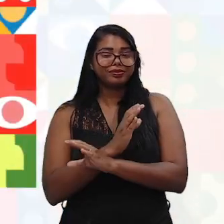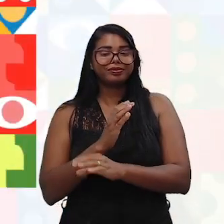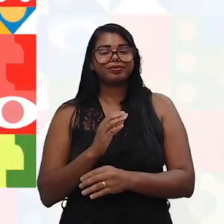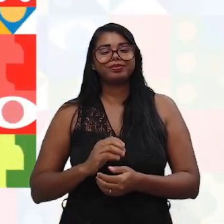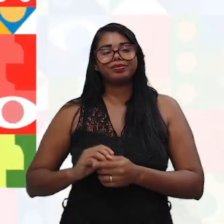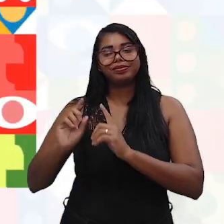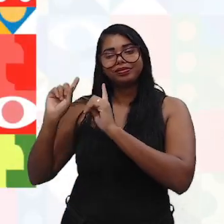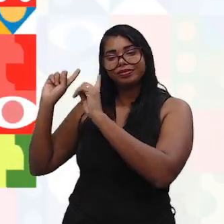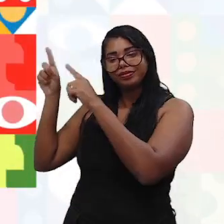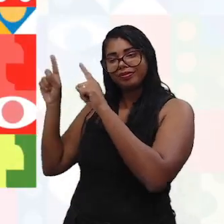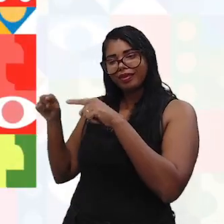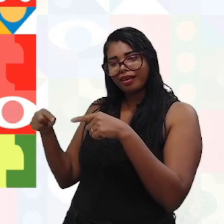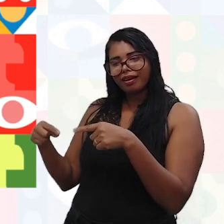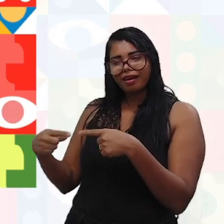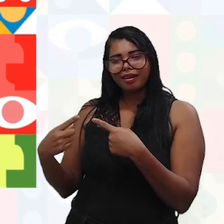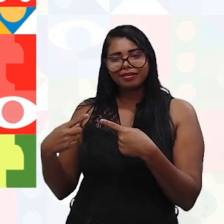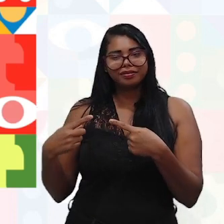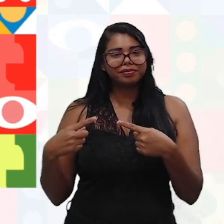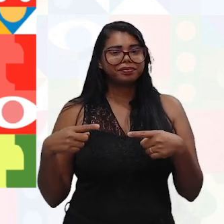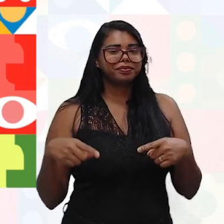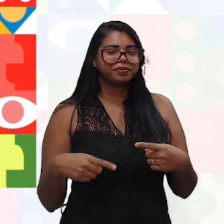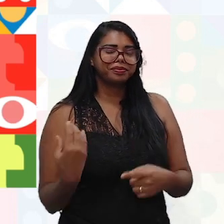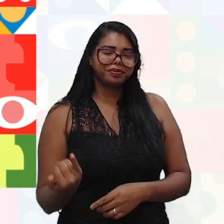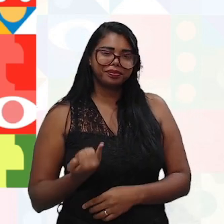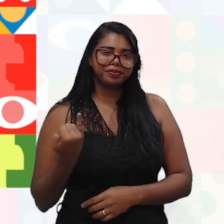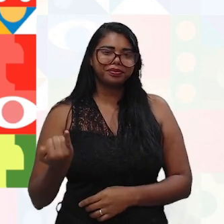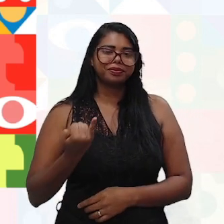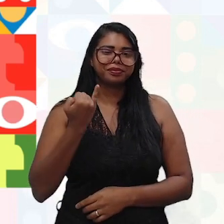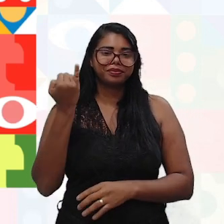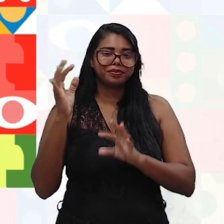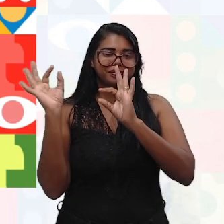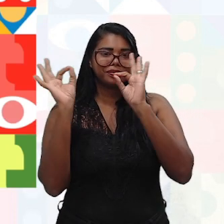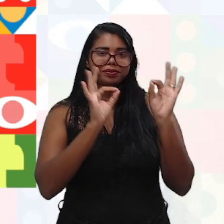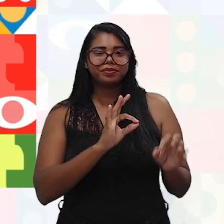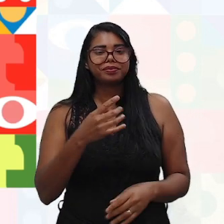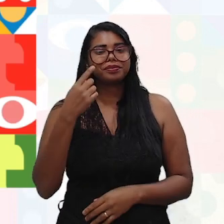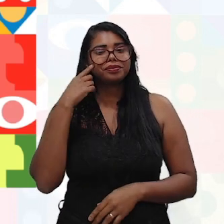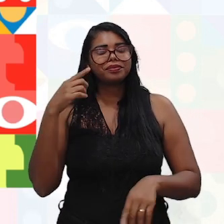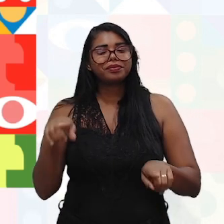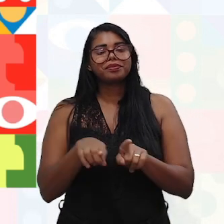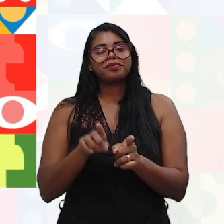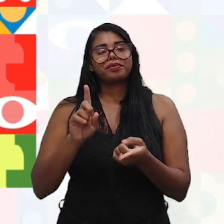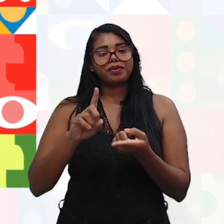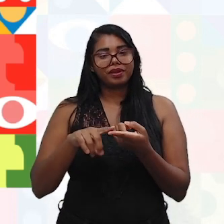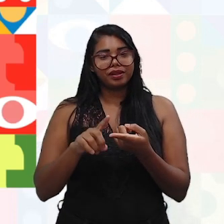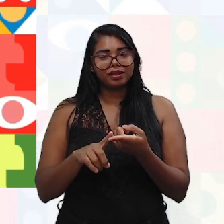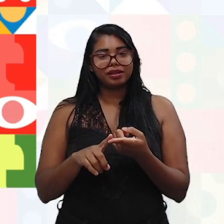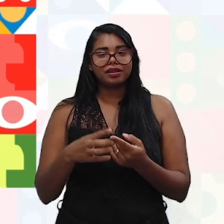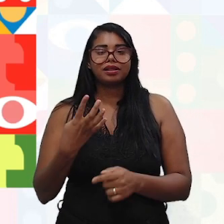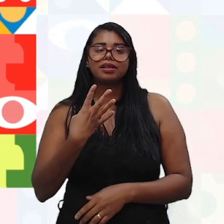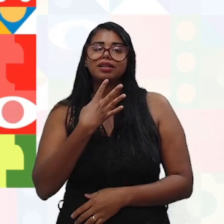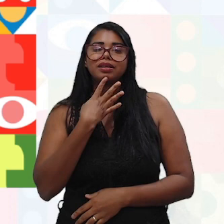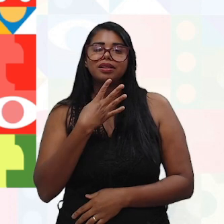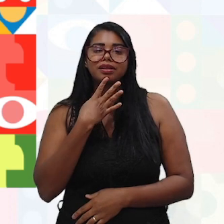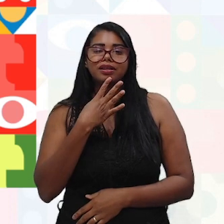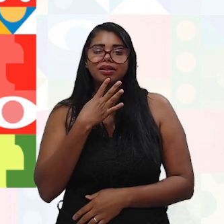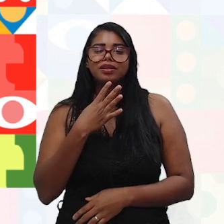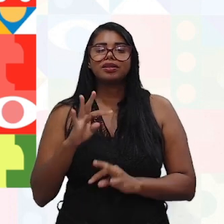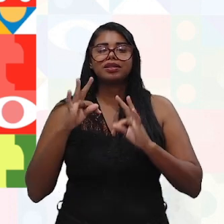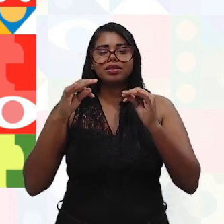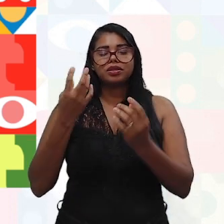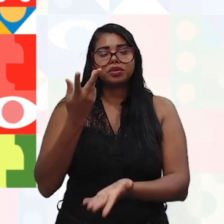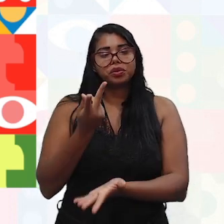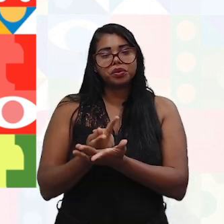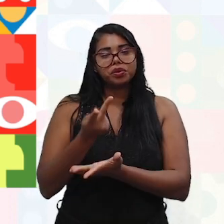em desafios, é importante que a gente realmente esteja atento e, além de tudo, que a gente conheça tudo ali que está